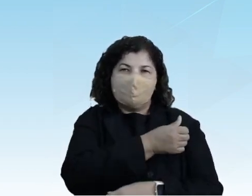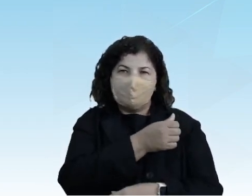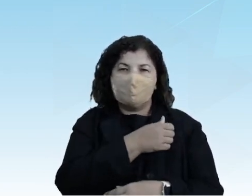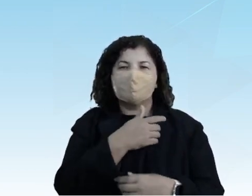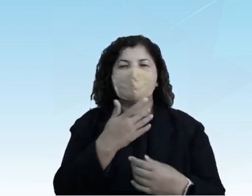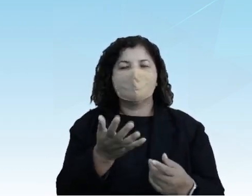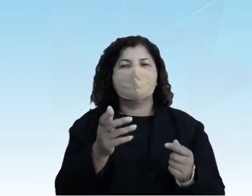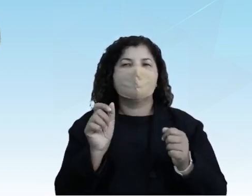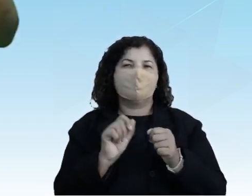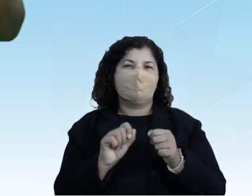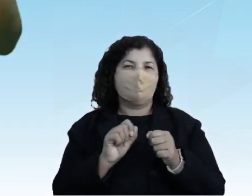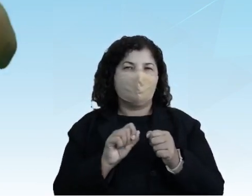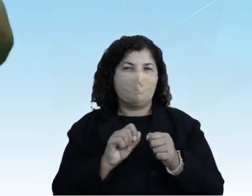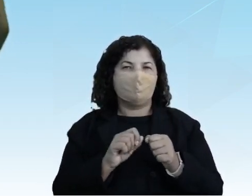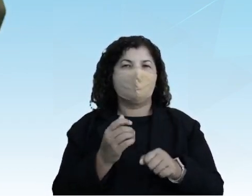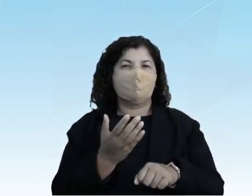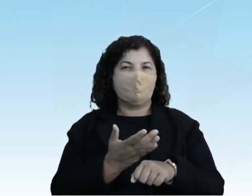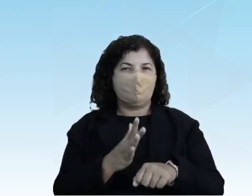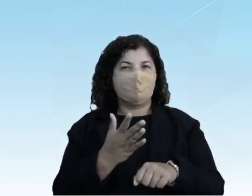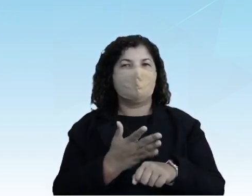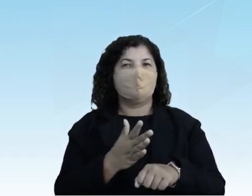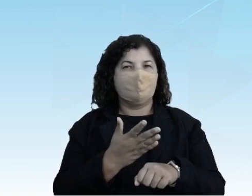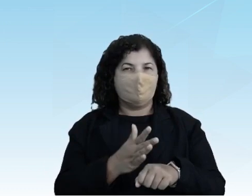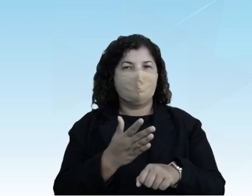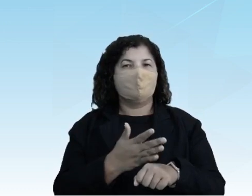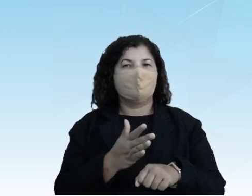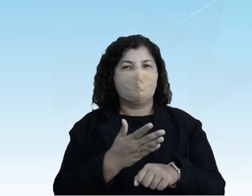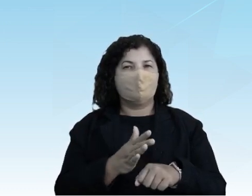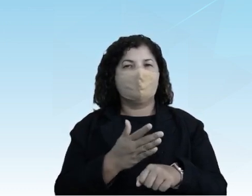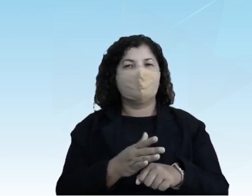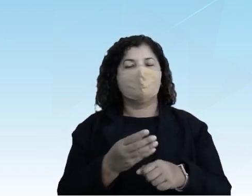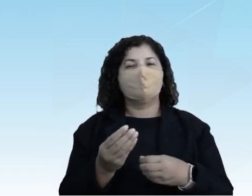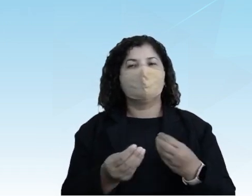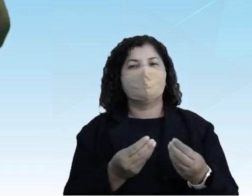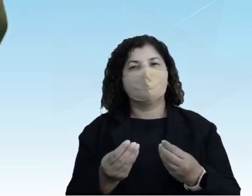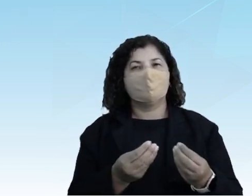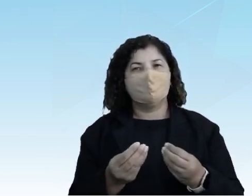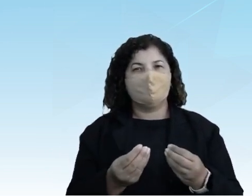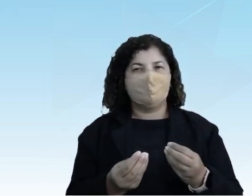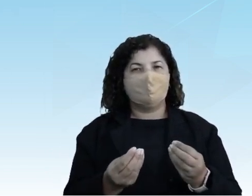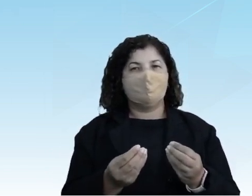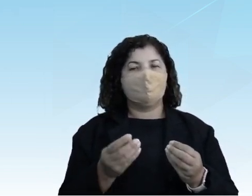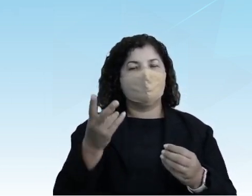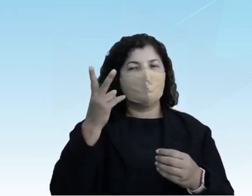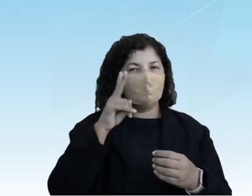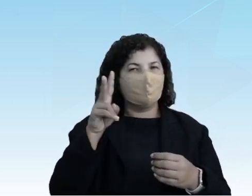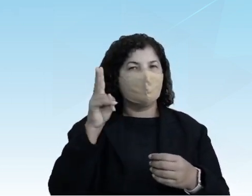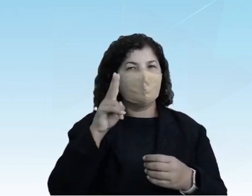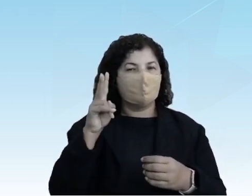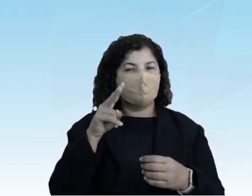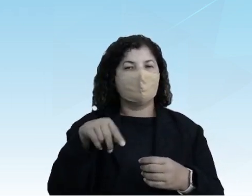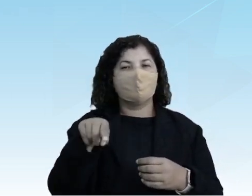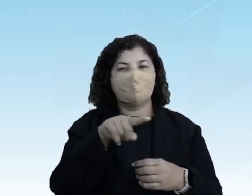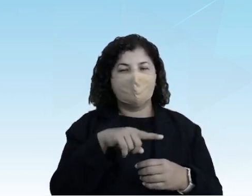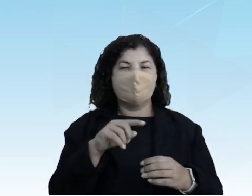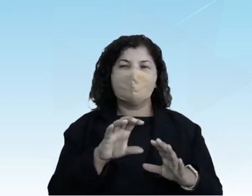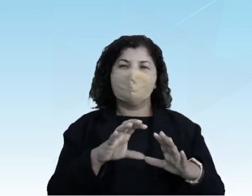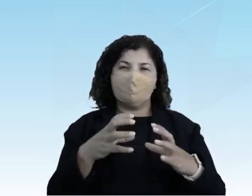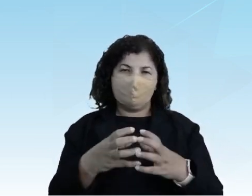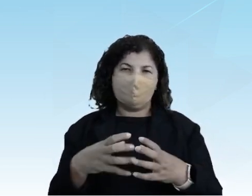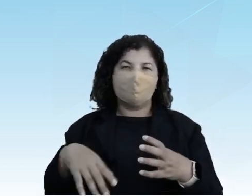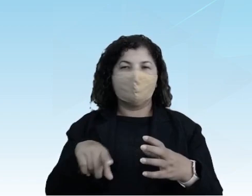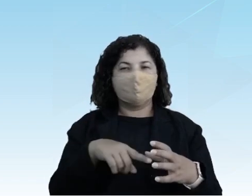vão fazer um exercício bacana, né? Vamos reconstruir a história aí da sua comunidade. Então,